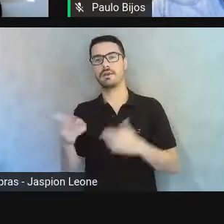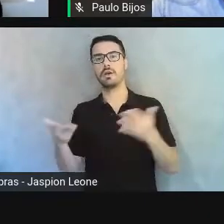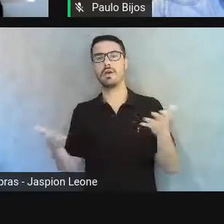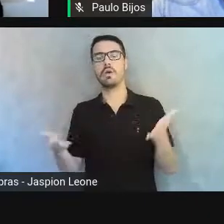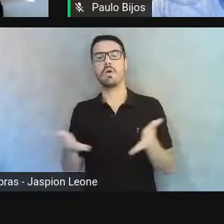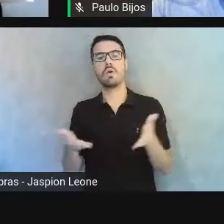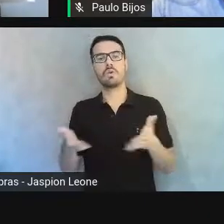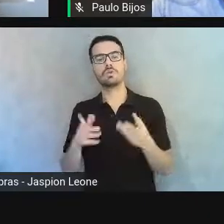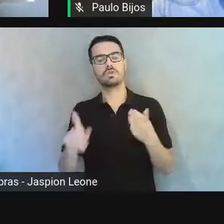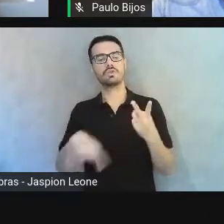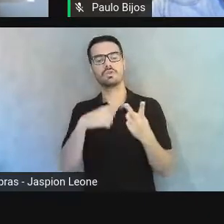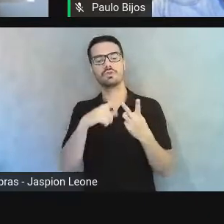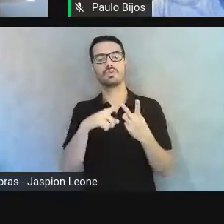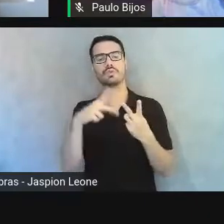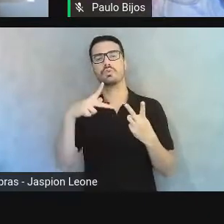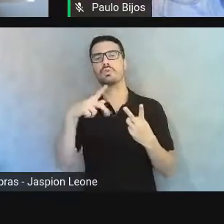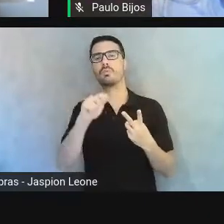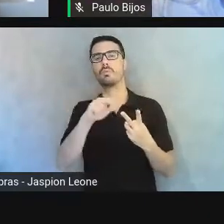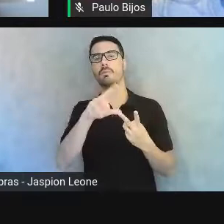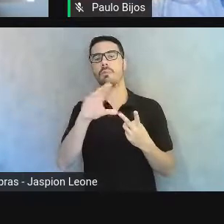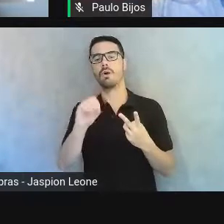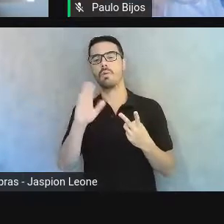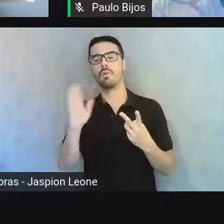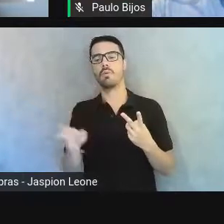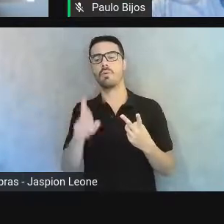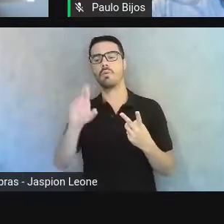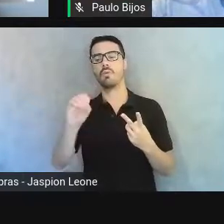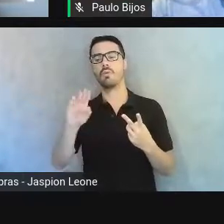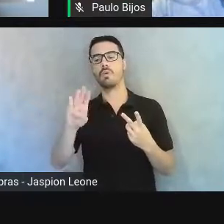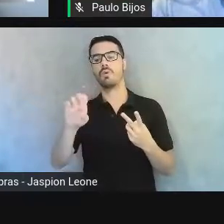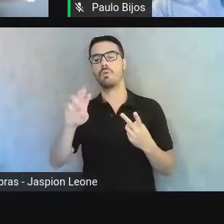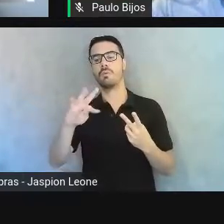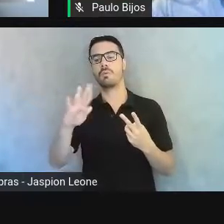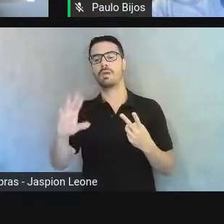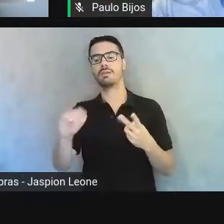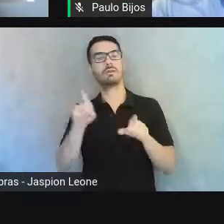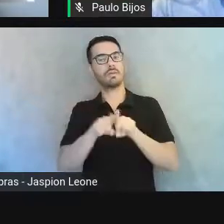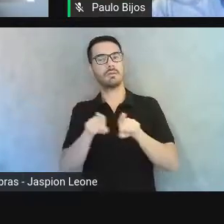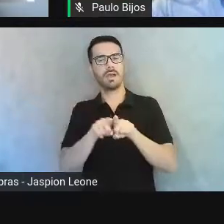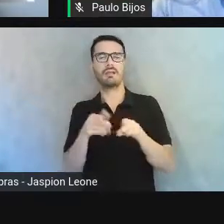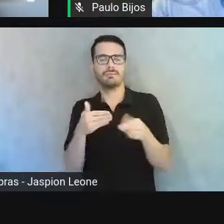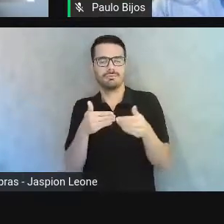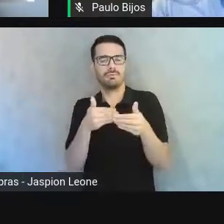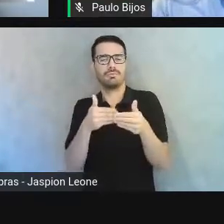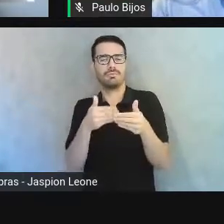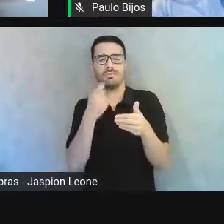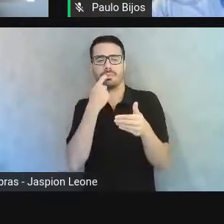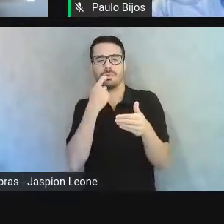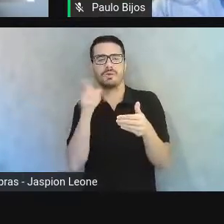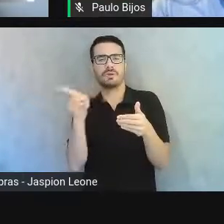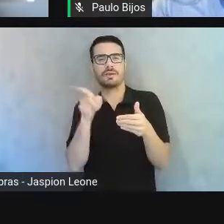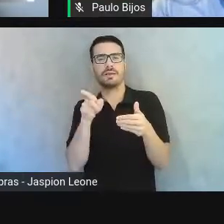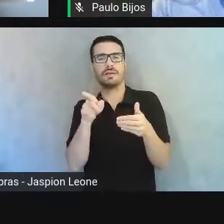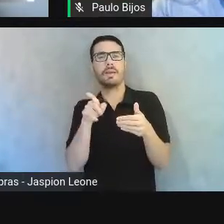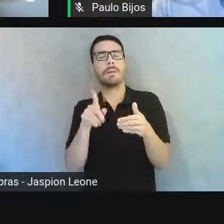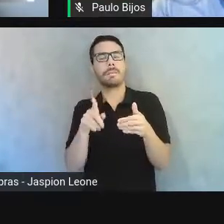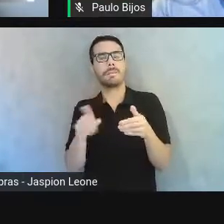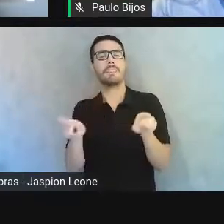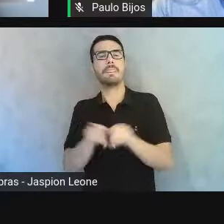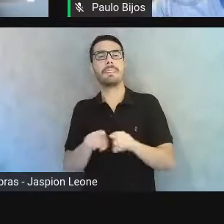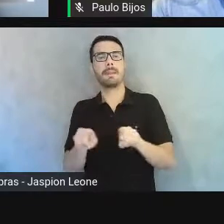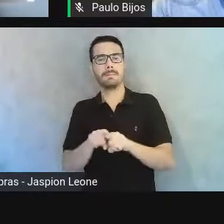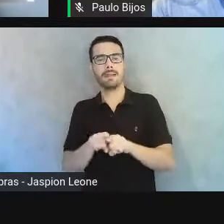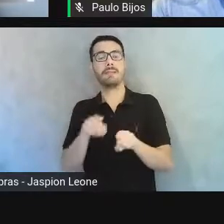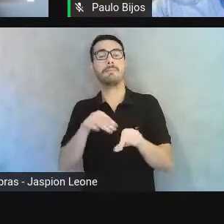Roberto Simão Rijo, também recentemente mestre, né, pela Câmara pelo mestrado em